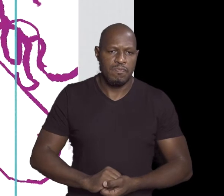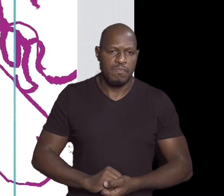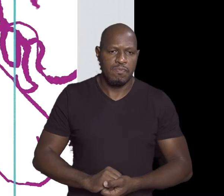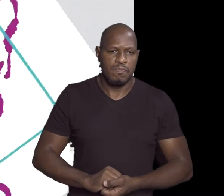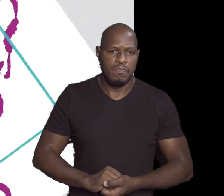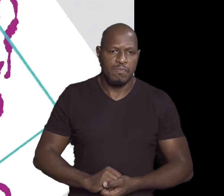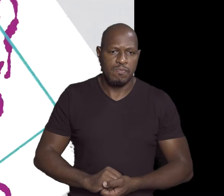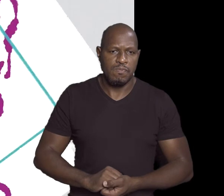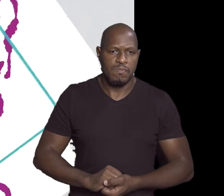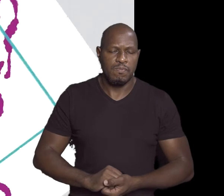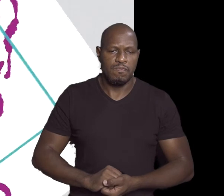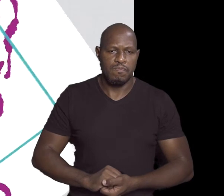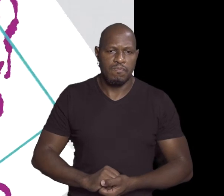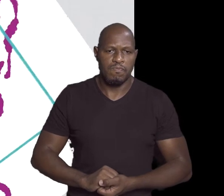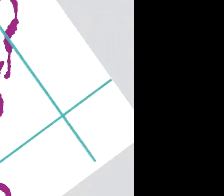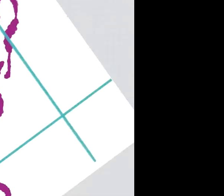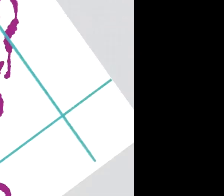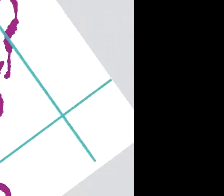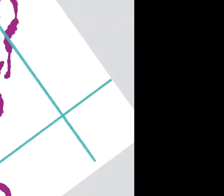linhas.